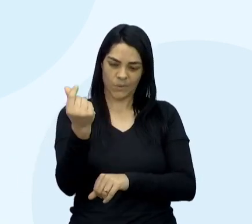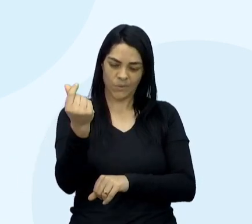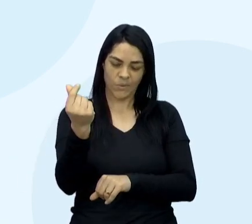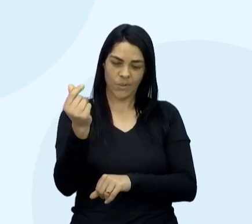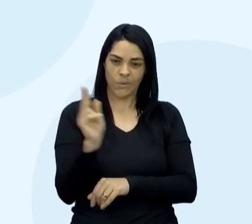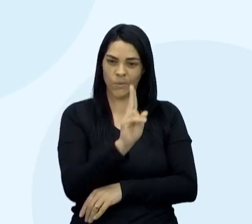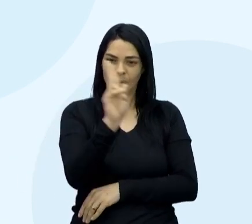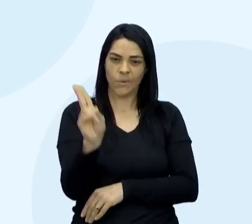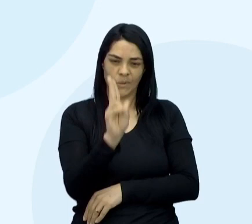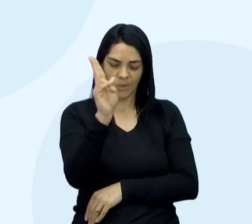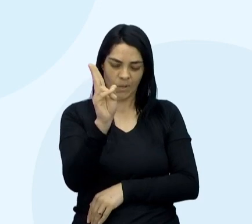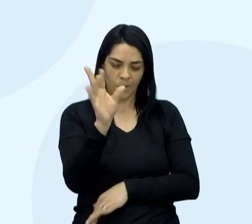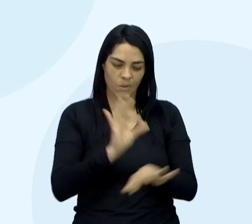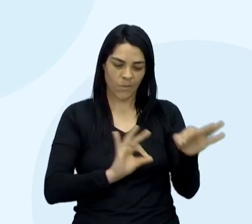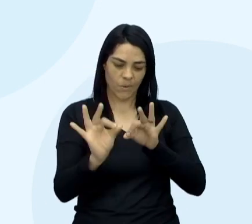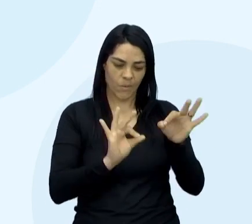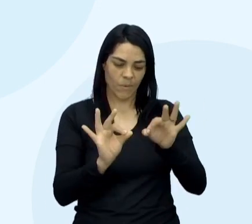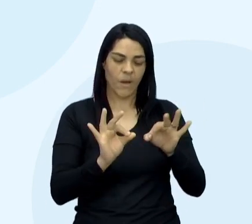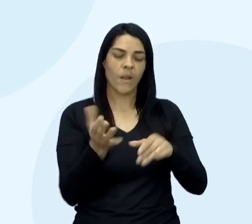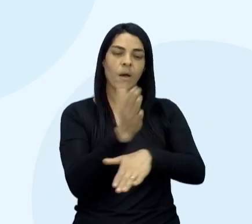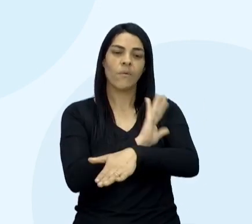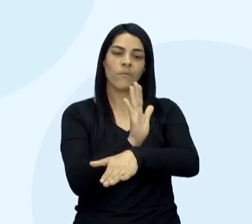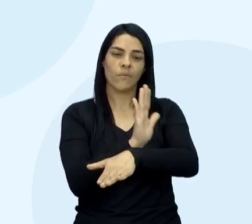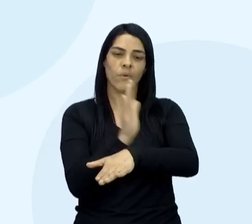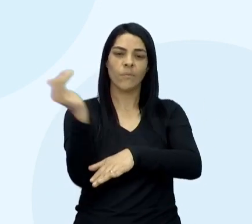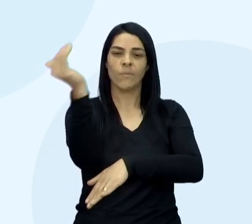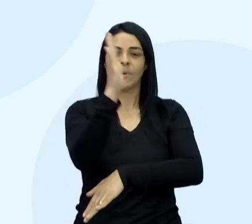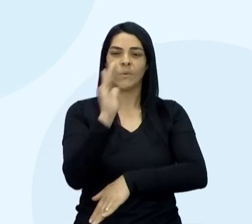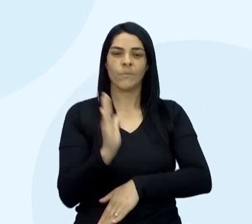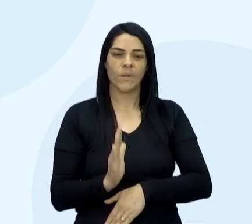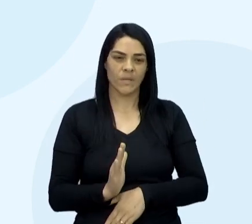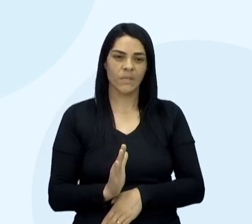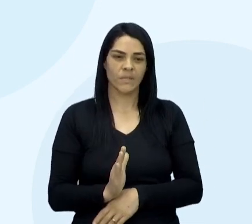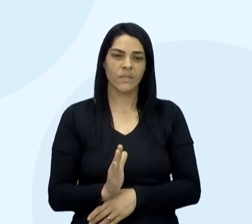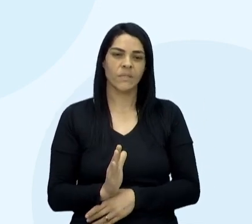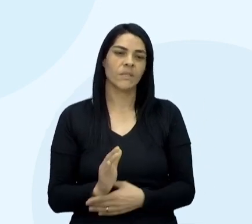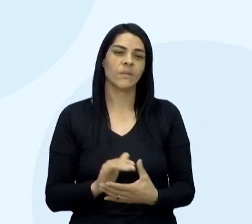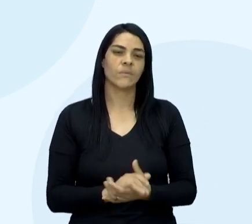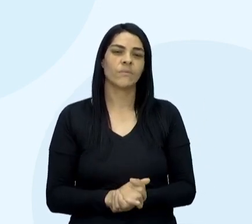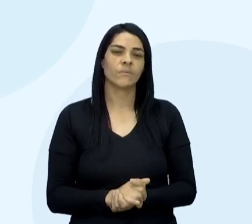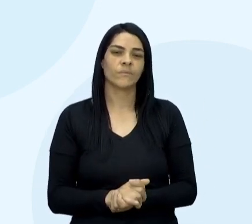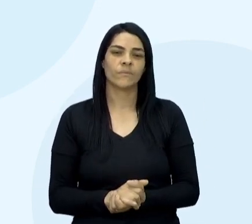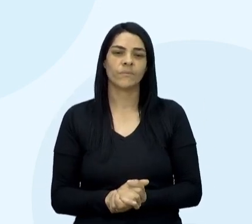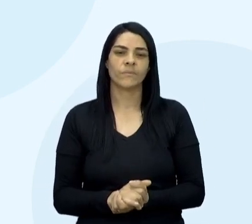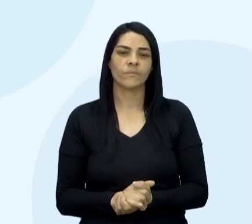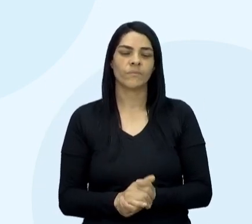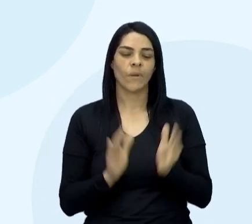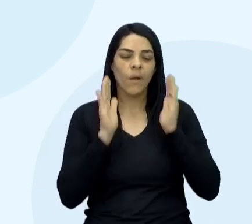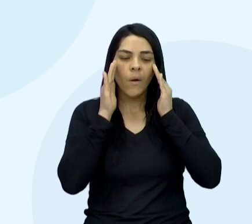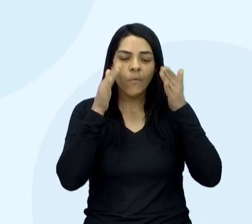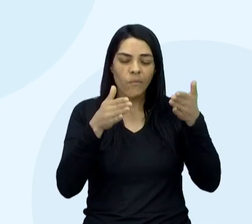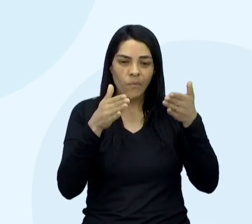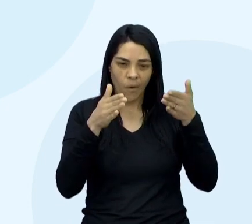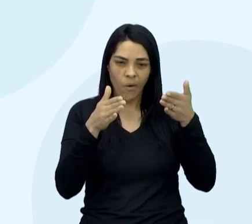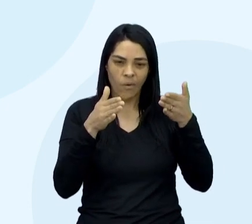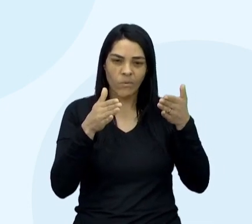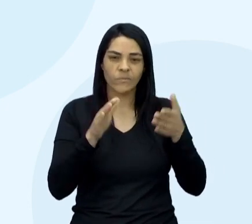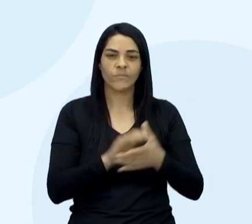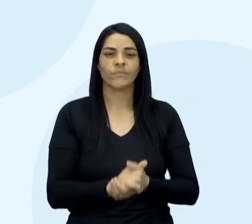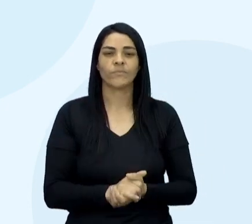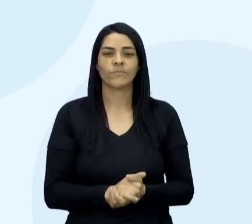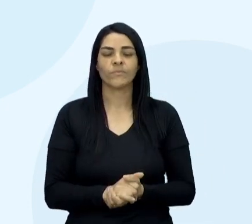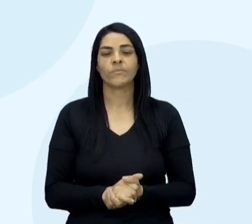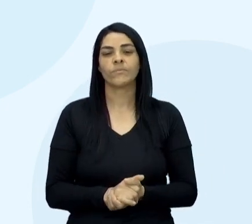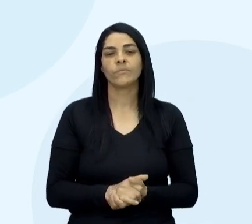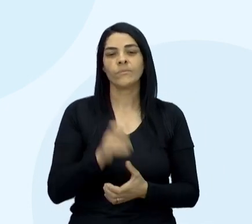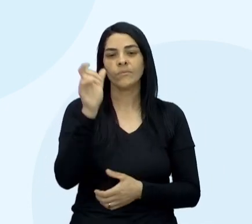para produzir filmes nacionais. Mas o sistema de escolha dos filmes a serem produzidos é absolutamente centralizado. Os cineastas lá